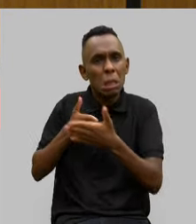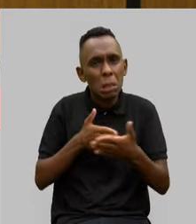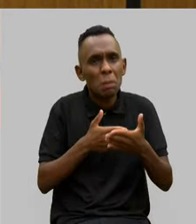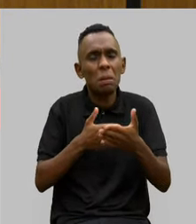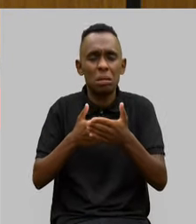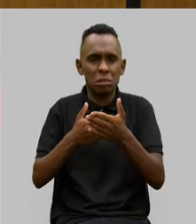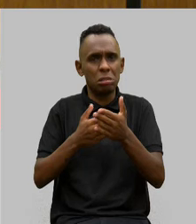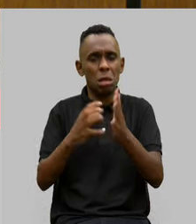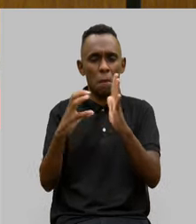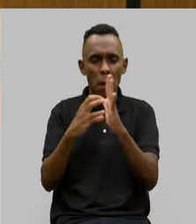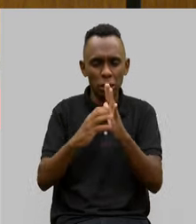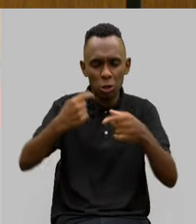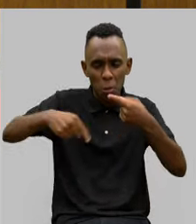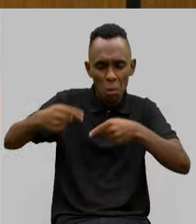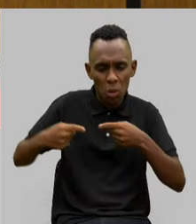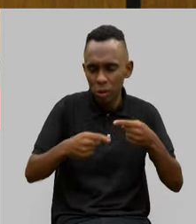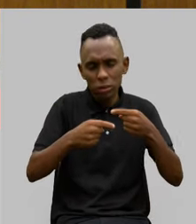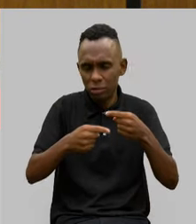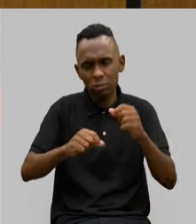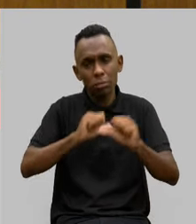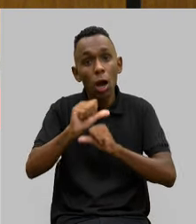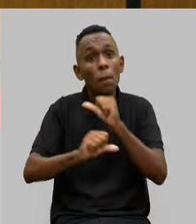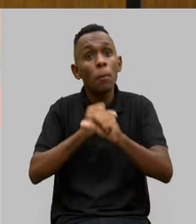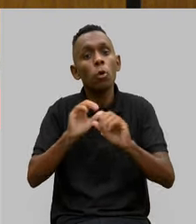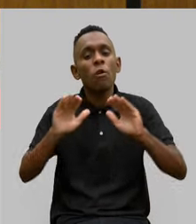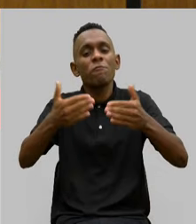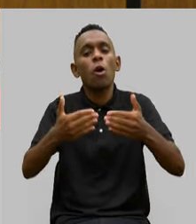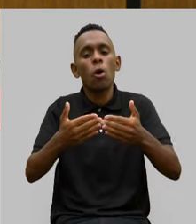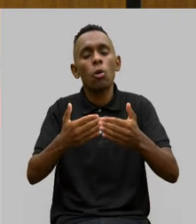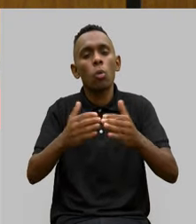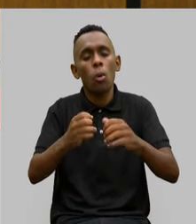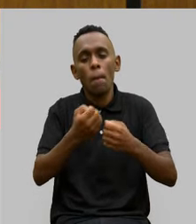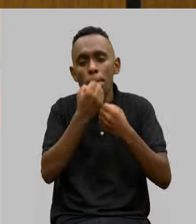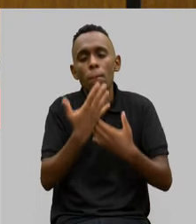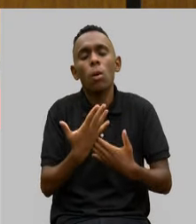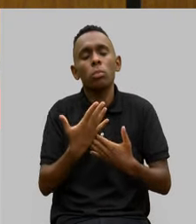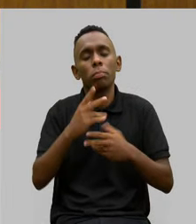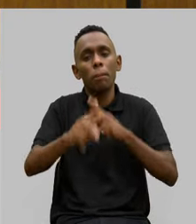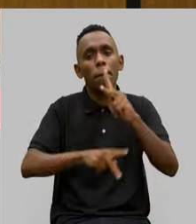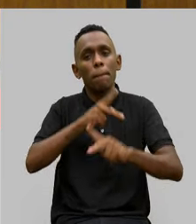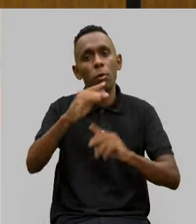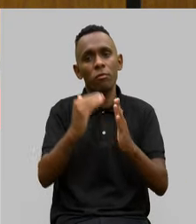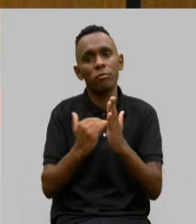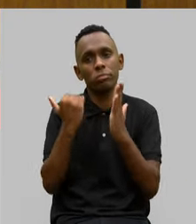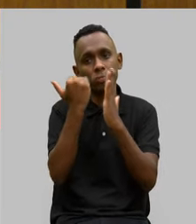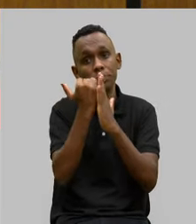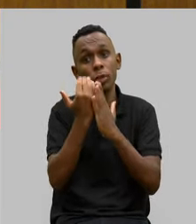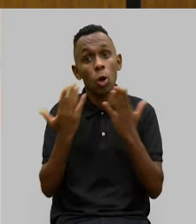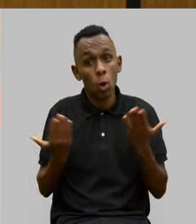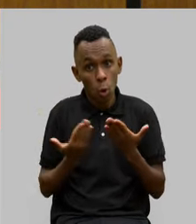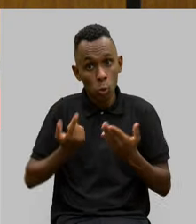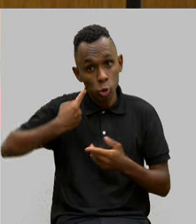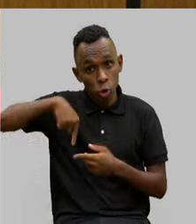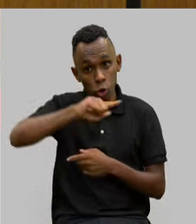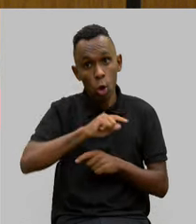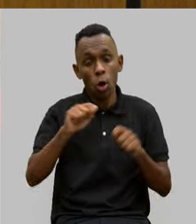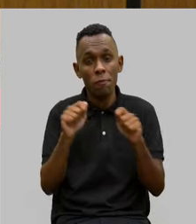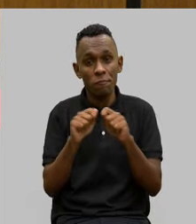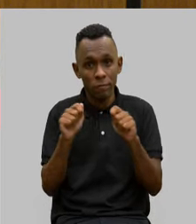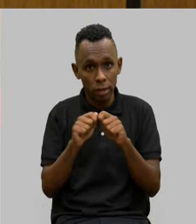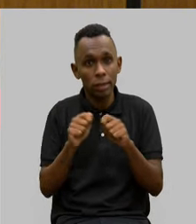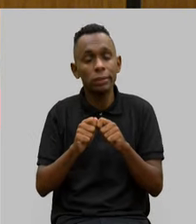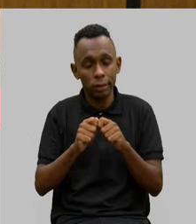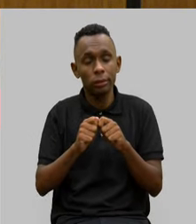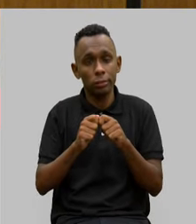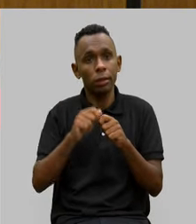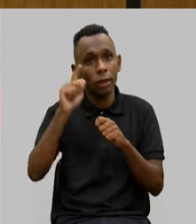partidárias para poder trabalhar em prol do bem comum o que estamos fazendo aqui hoje de uma forma ou de